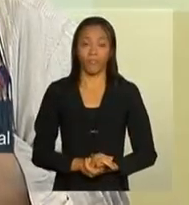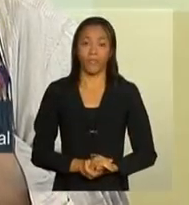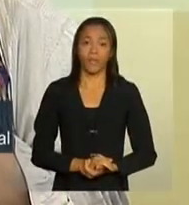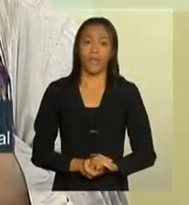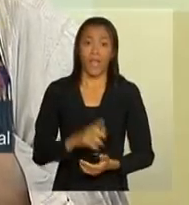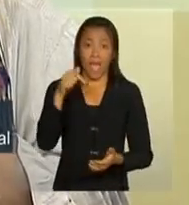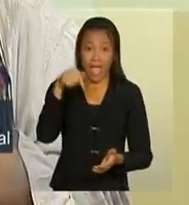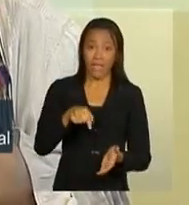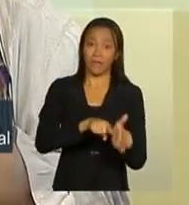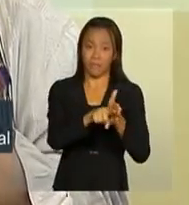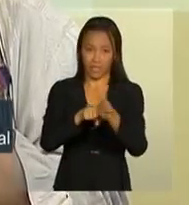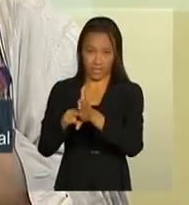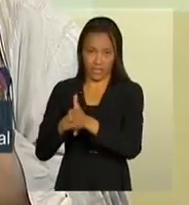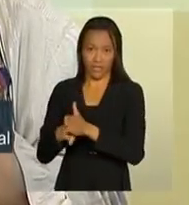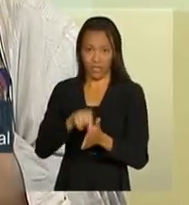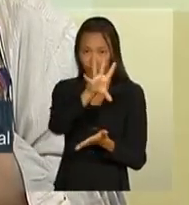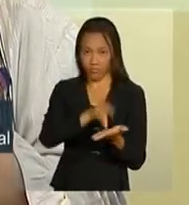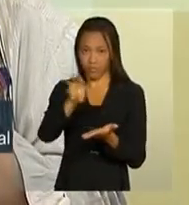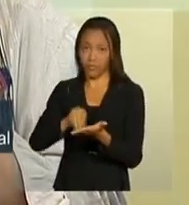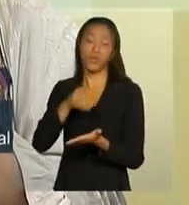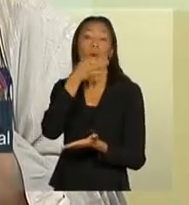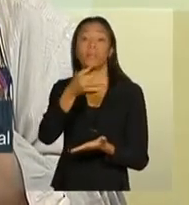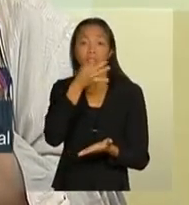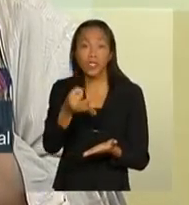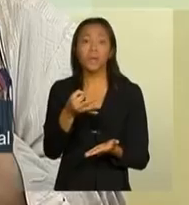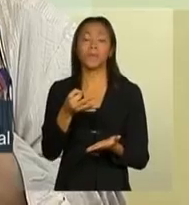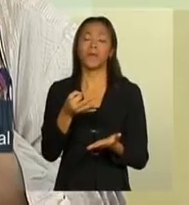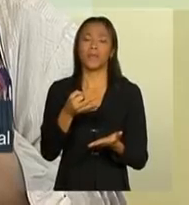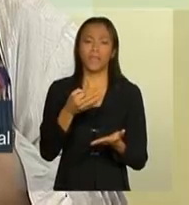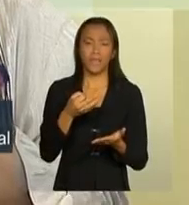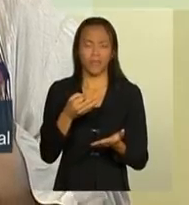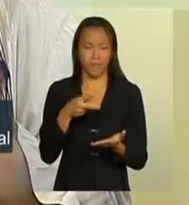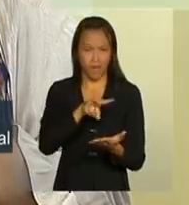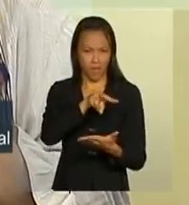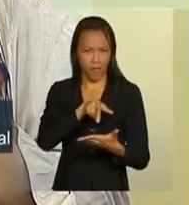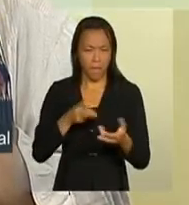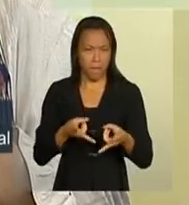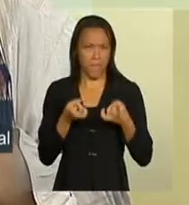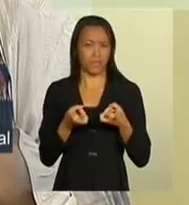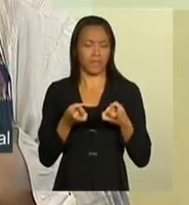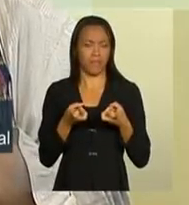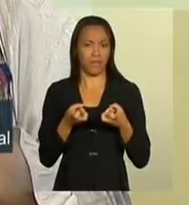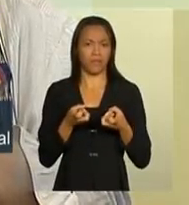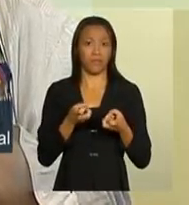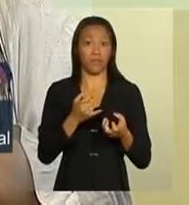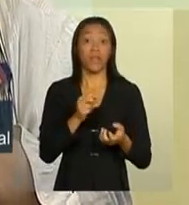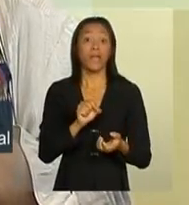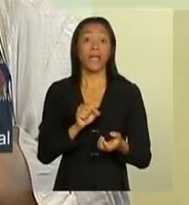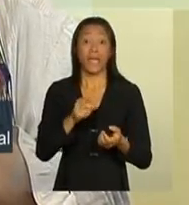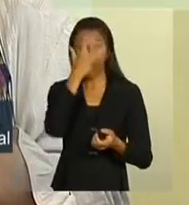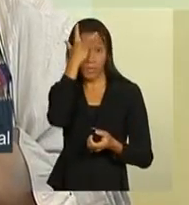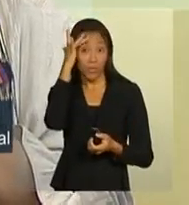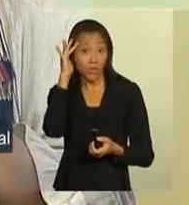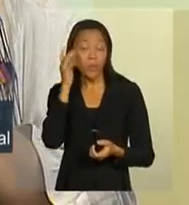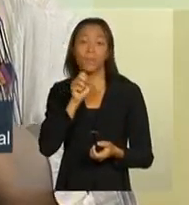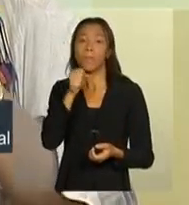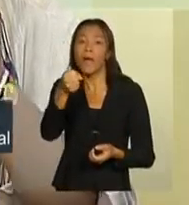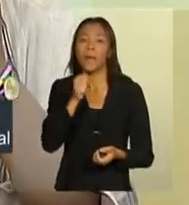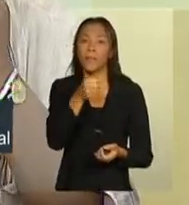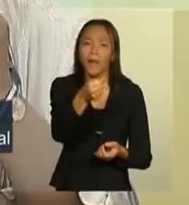nessa pesquisa de opinião que mais nos chamou a atenção foi que as pessoas entrevistadas